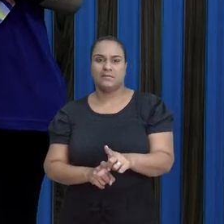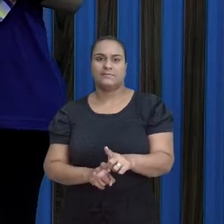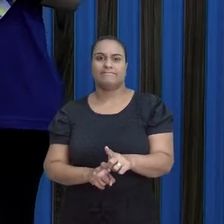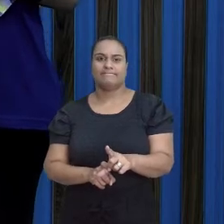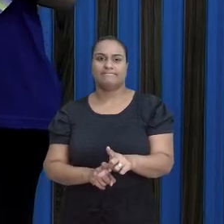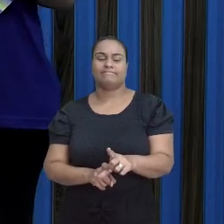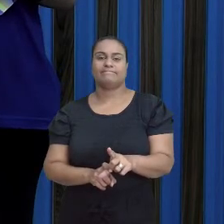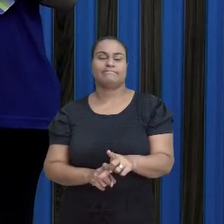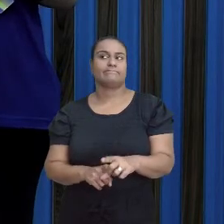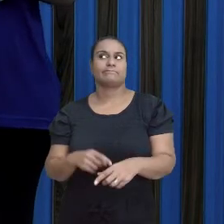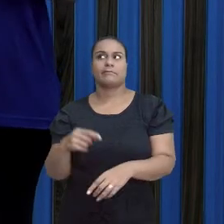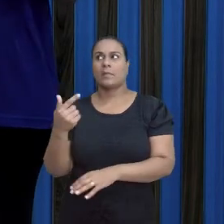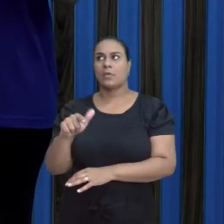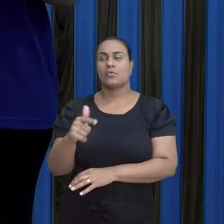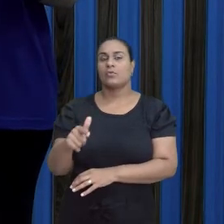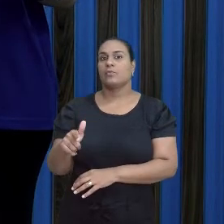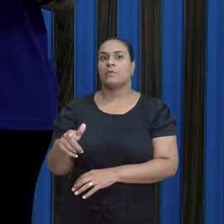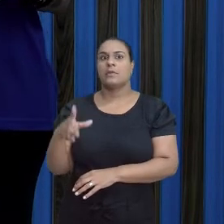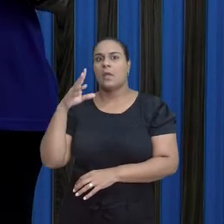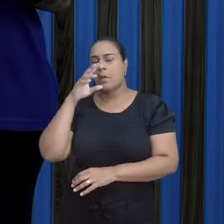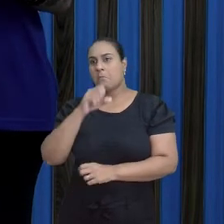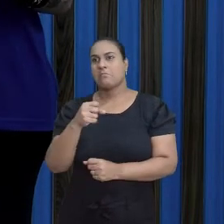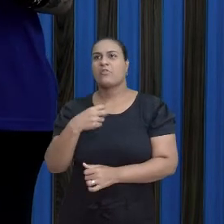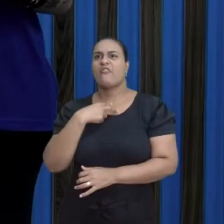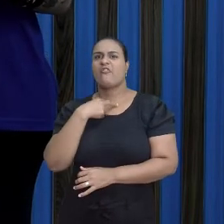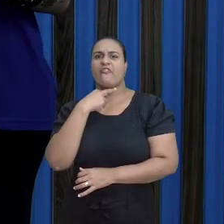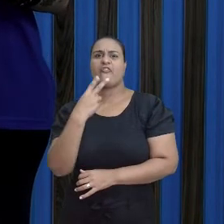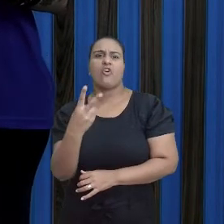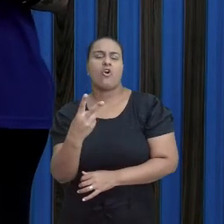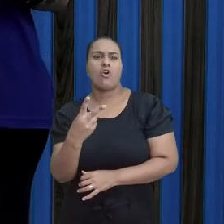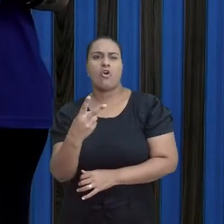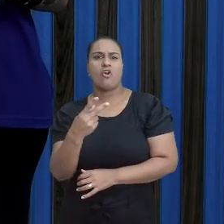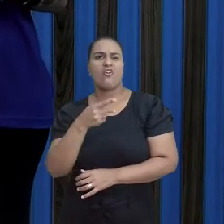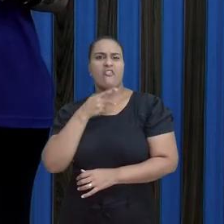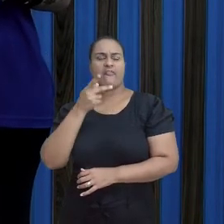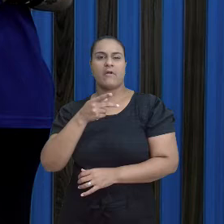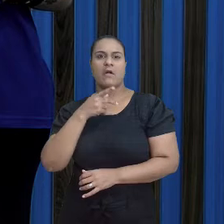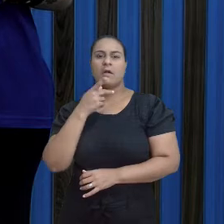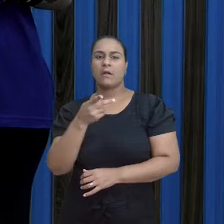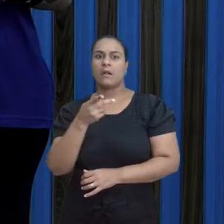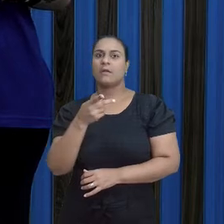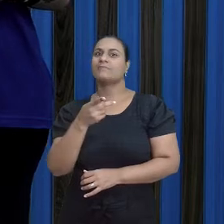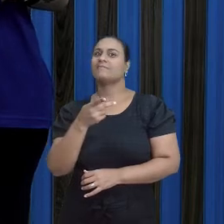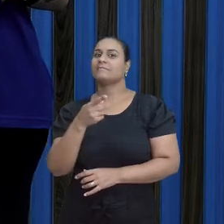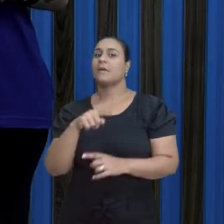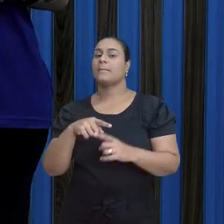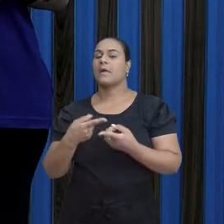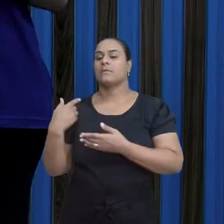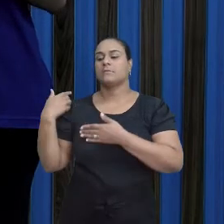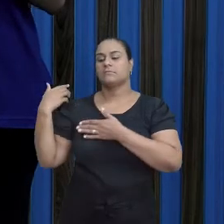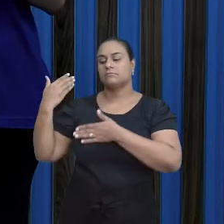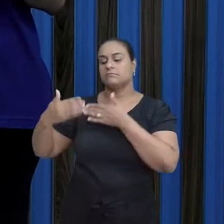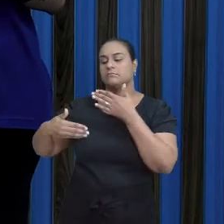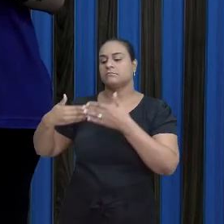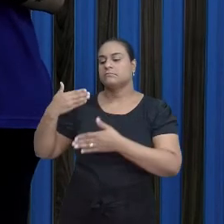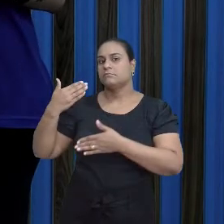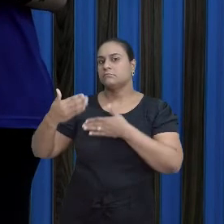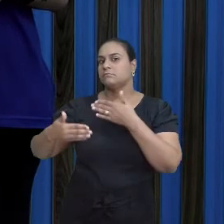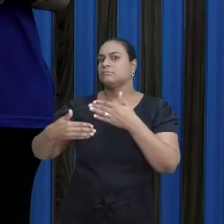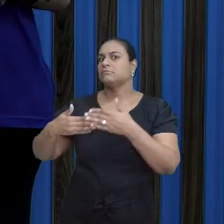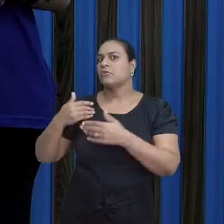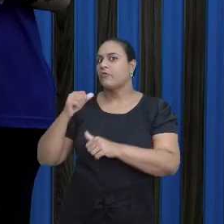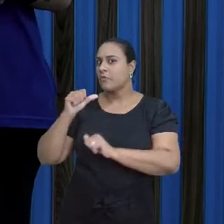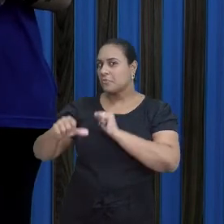submissas, né, não tinham poder de voz, poder de fala, né? Então, ao longo do tempo, isso foi se